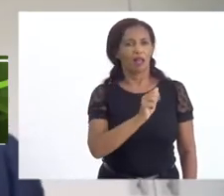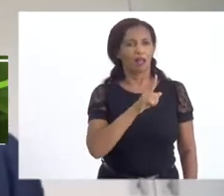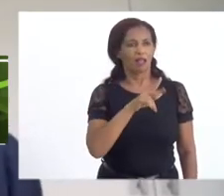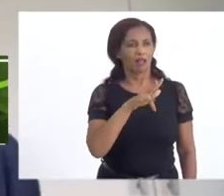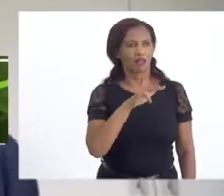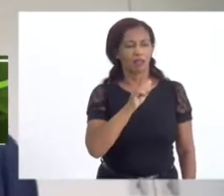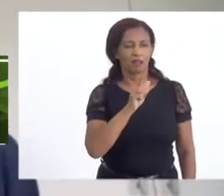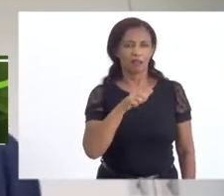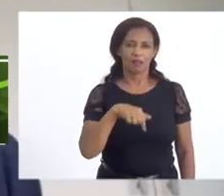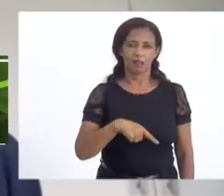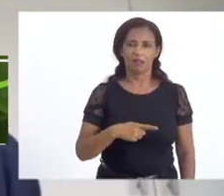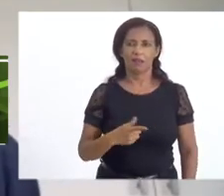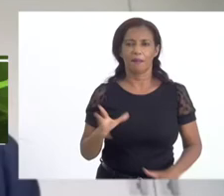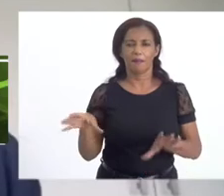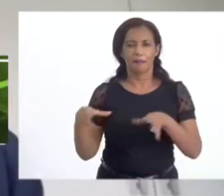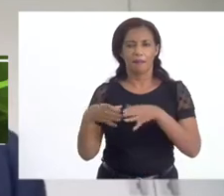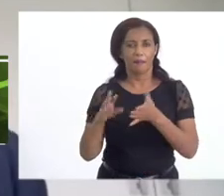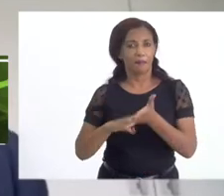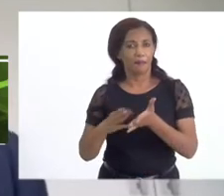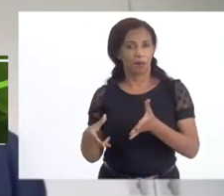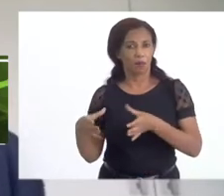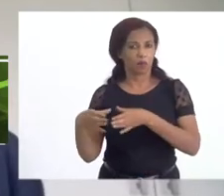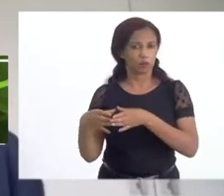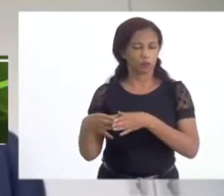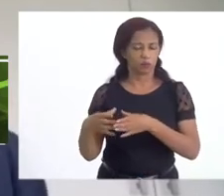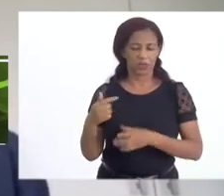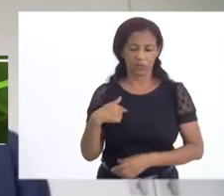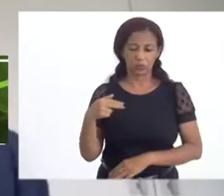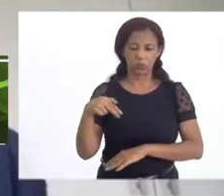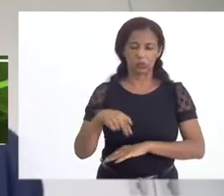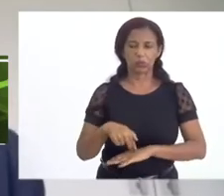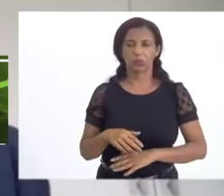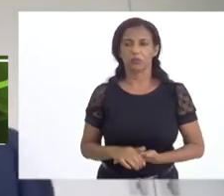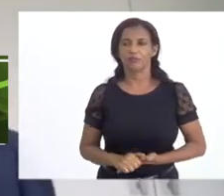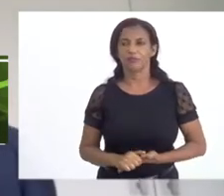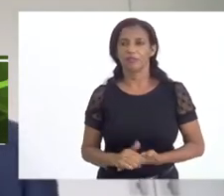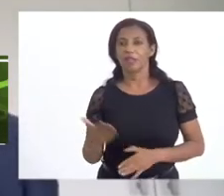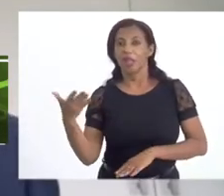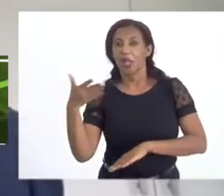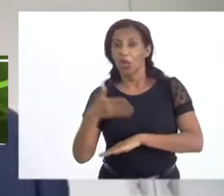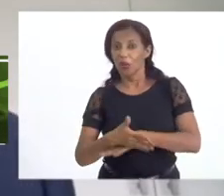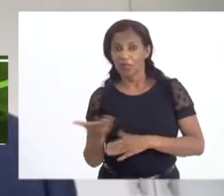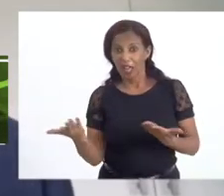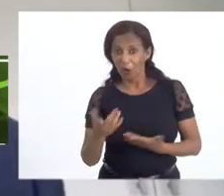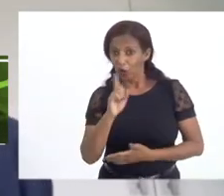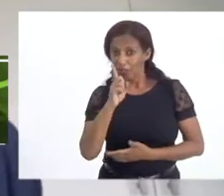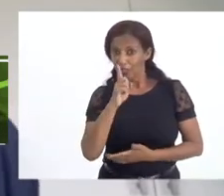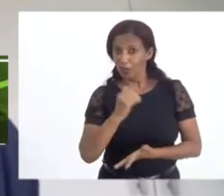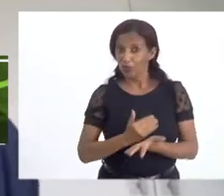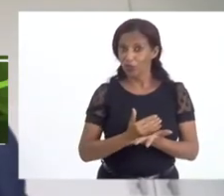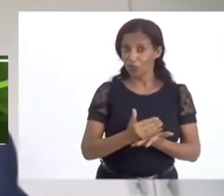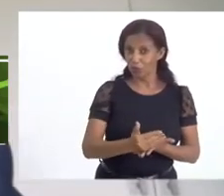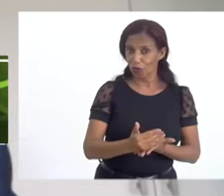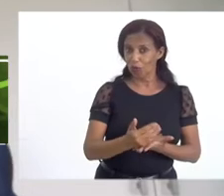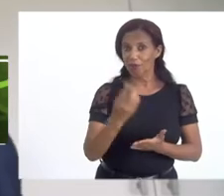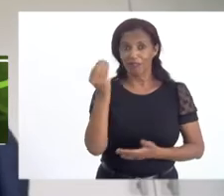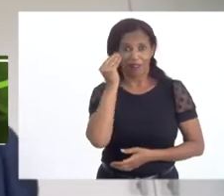Baltazar, membros da Comissão de Turismo. Quero dizer que eu estou. Deputado, não entrei agora, não. Estou acompanhando desde o início a audiência, tá? Estava